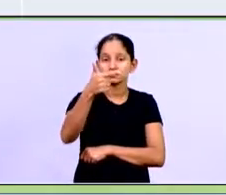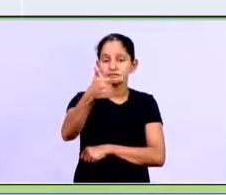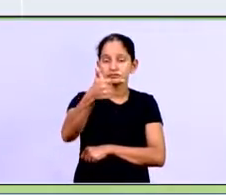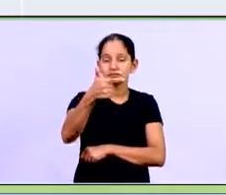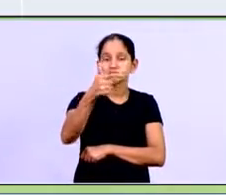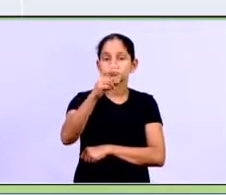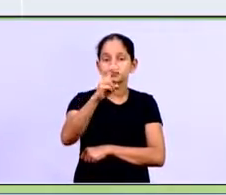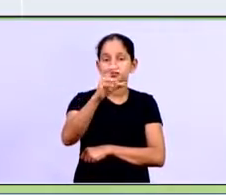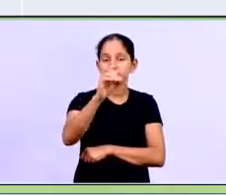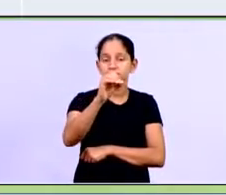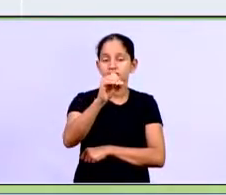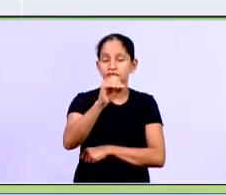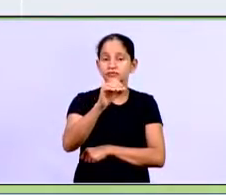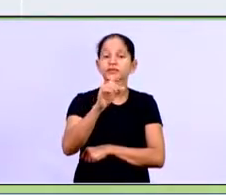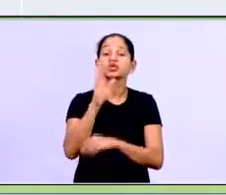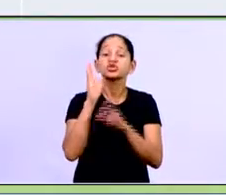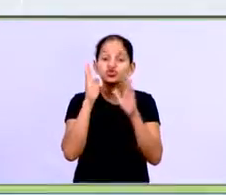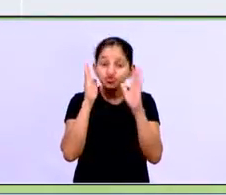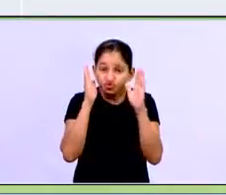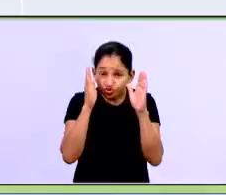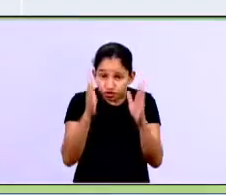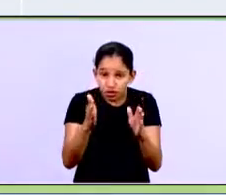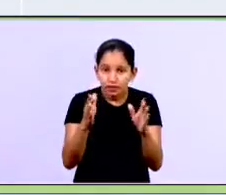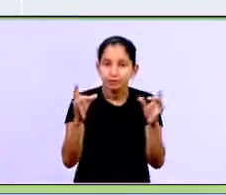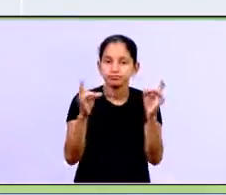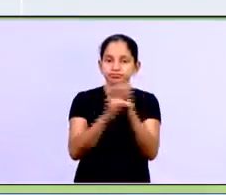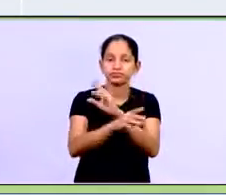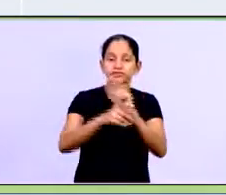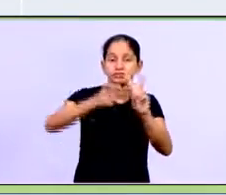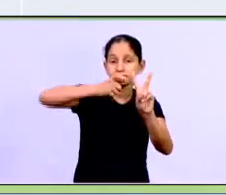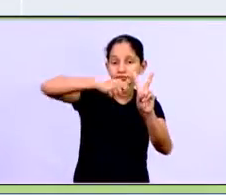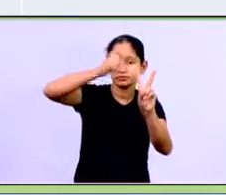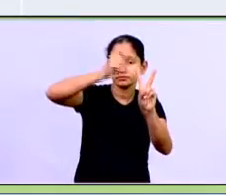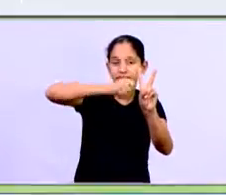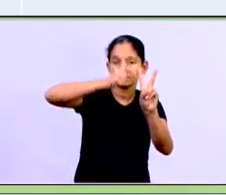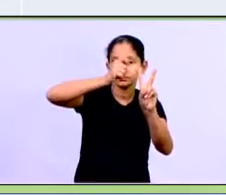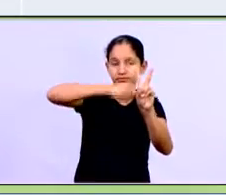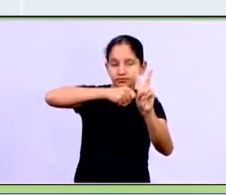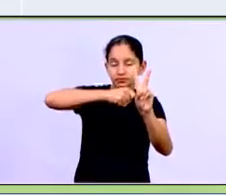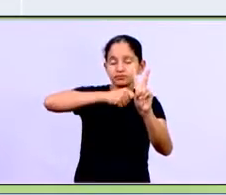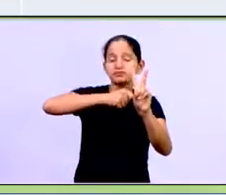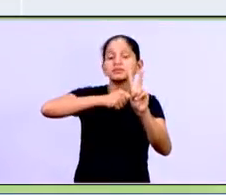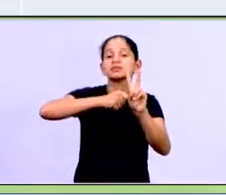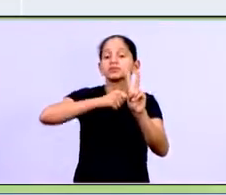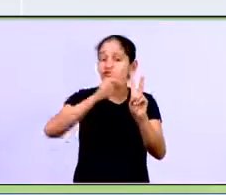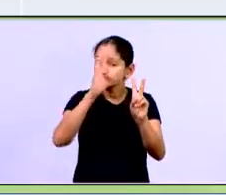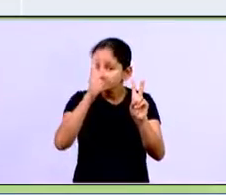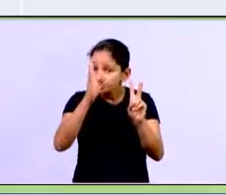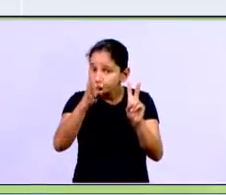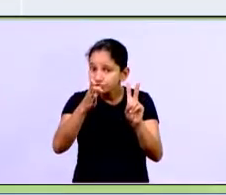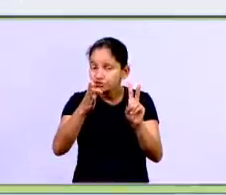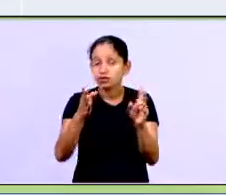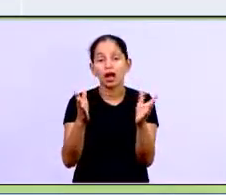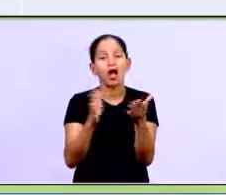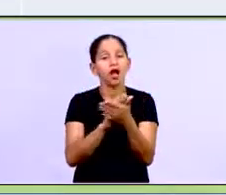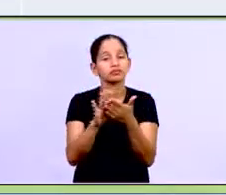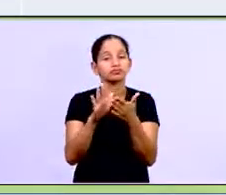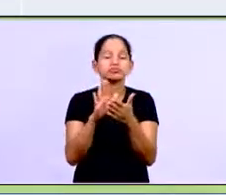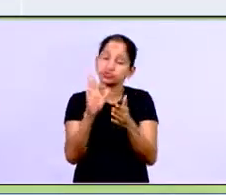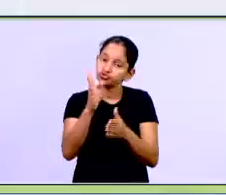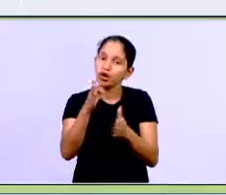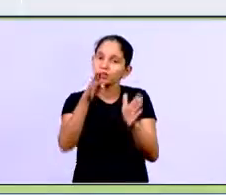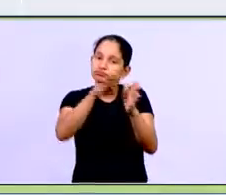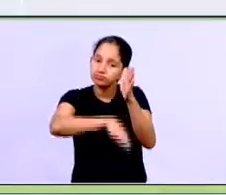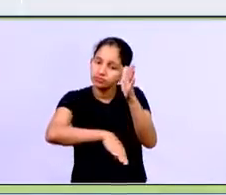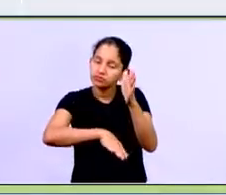3.250. Feito o segundo pagamento, ok? Feito o segundo pagamento, não devo mais